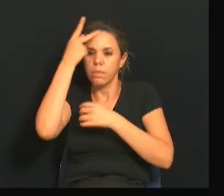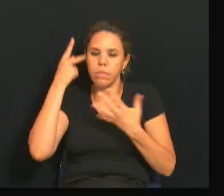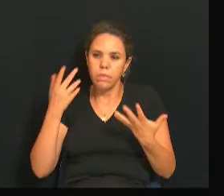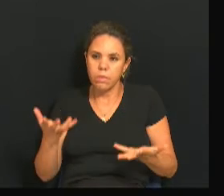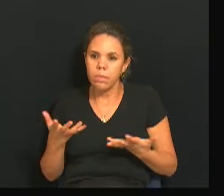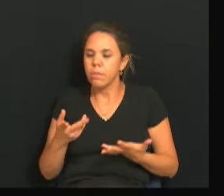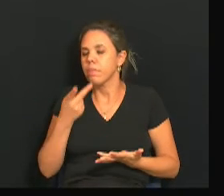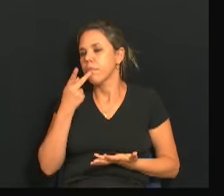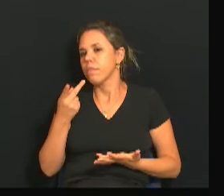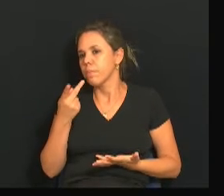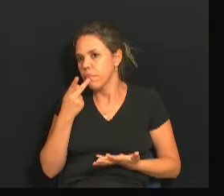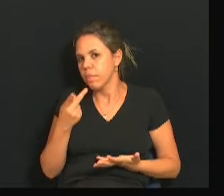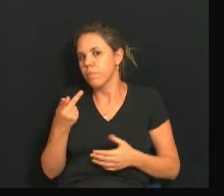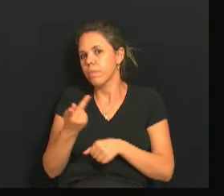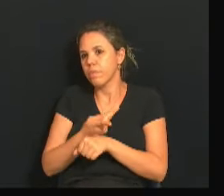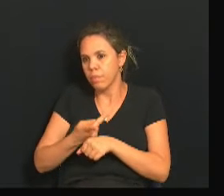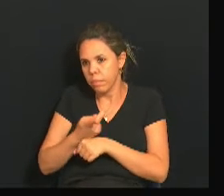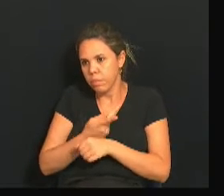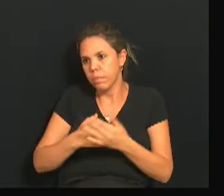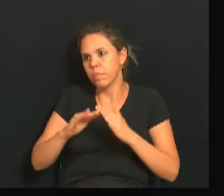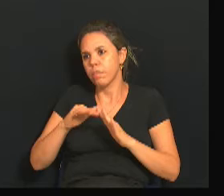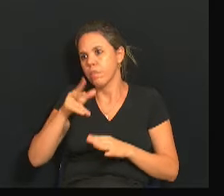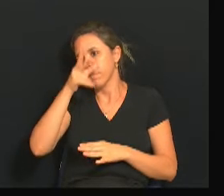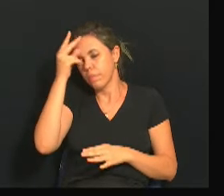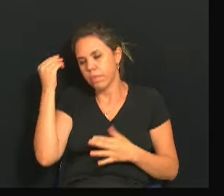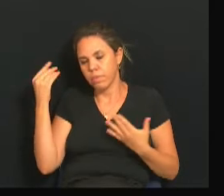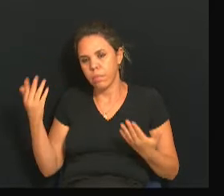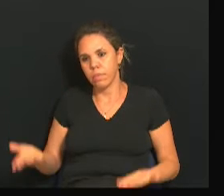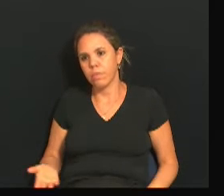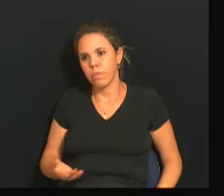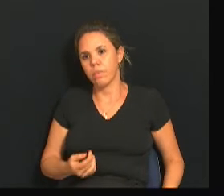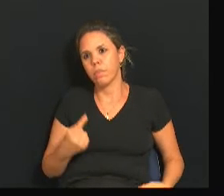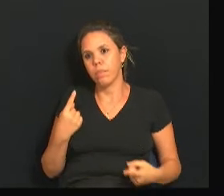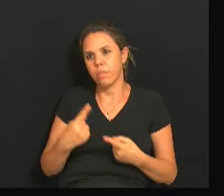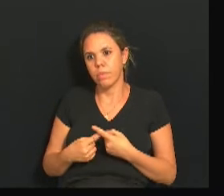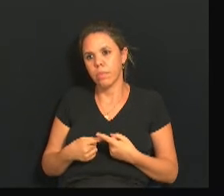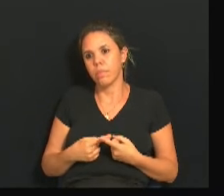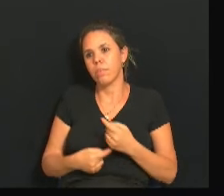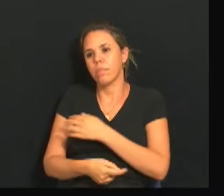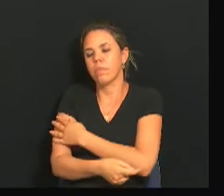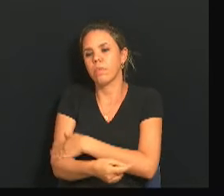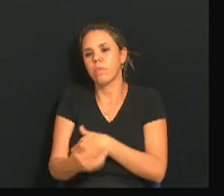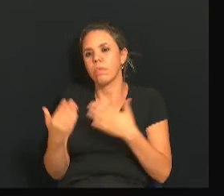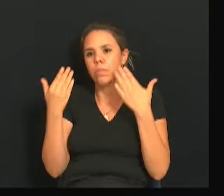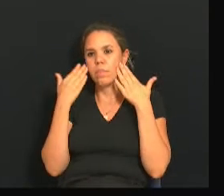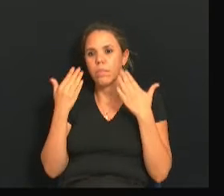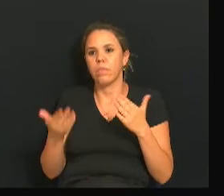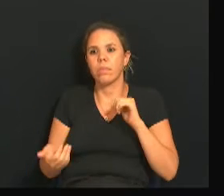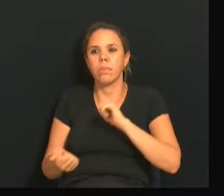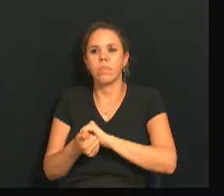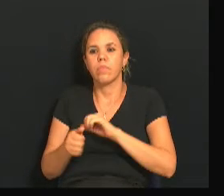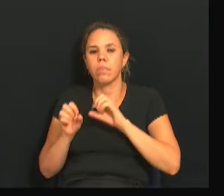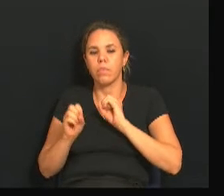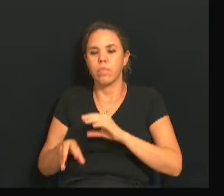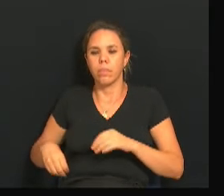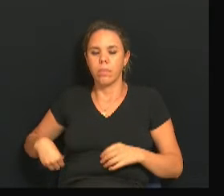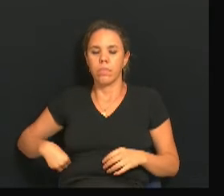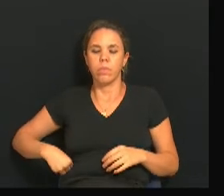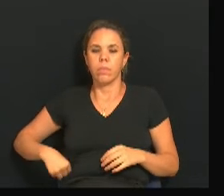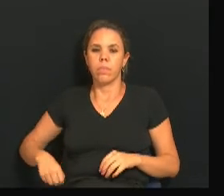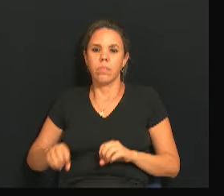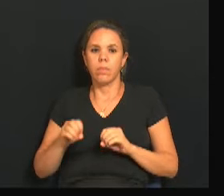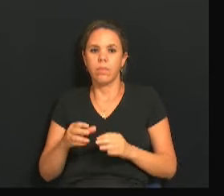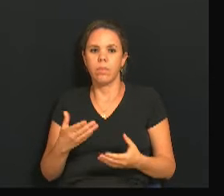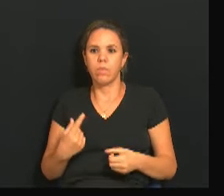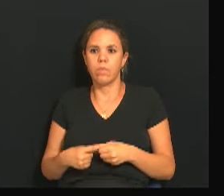falavam, estamos procurando a escola da prefeitura, porque é público e notório que a qualidade do ensino ofertado pela Rede Municipal